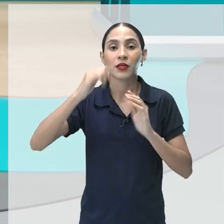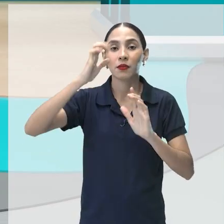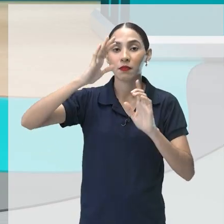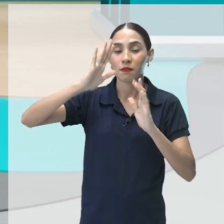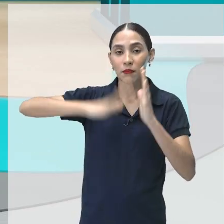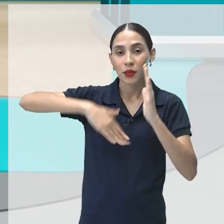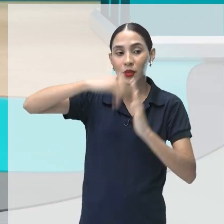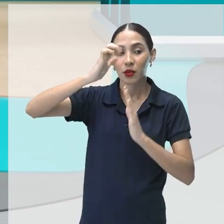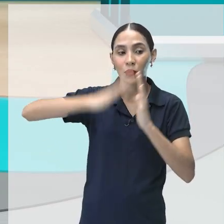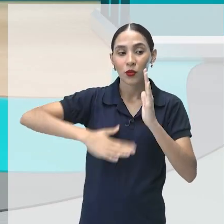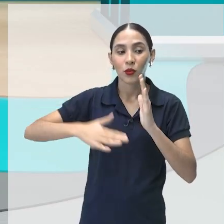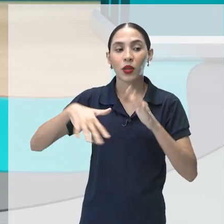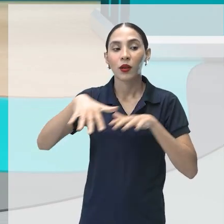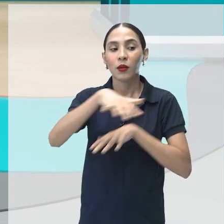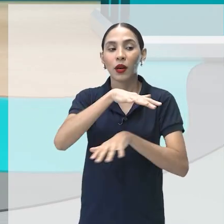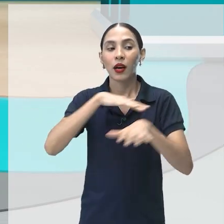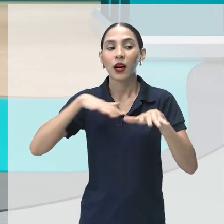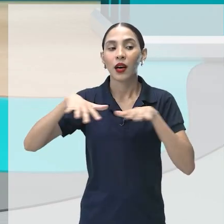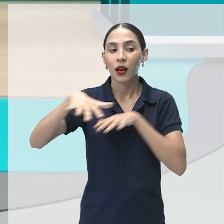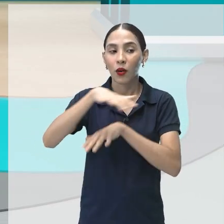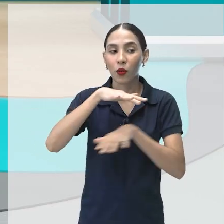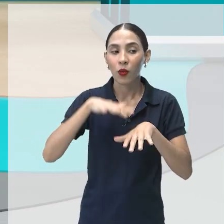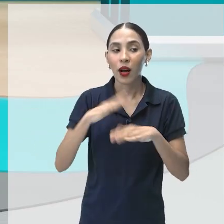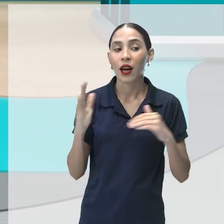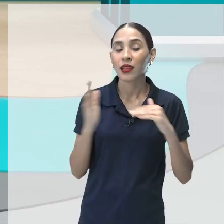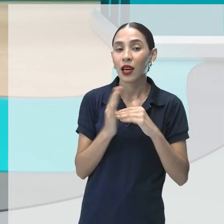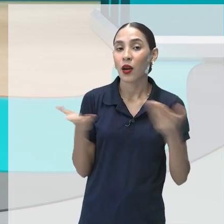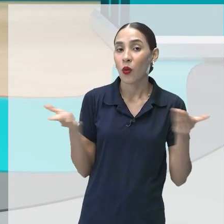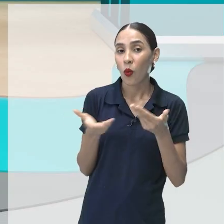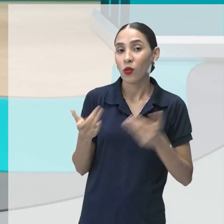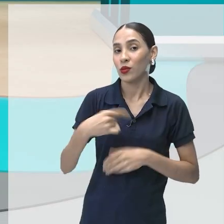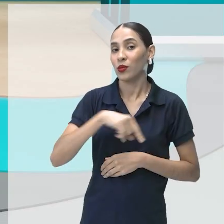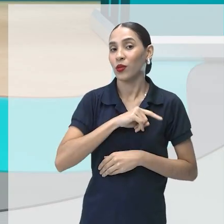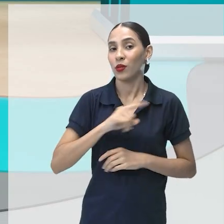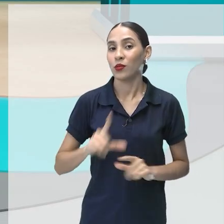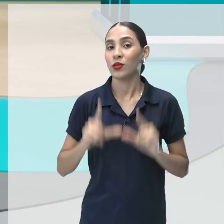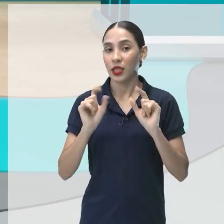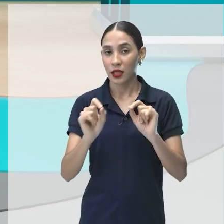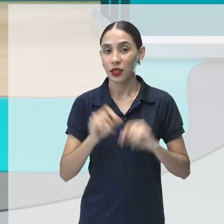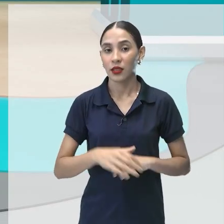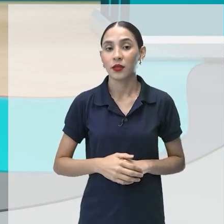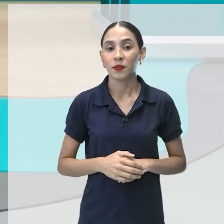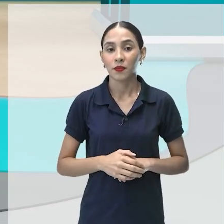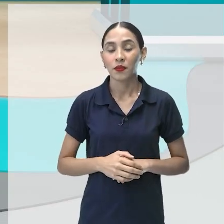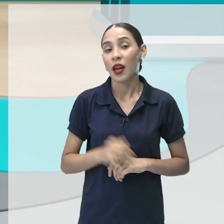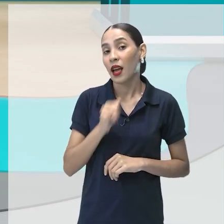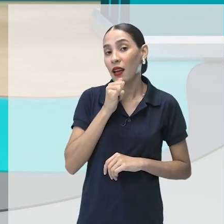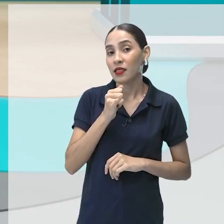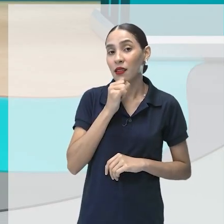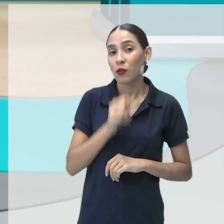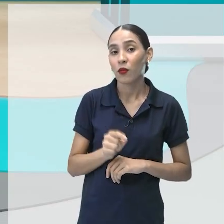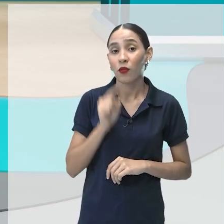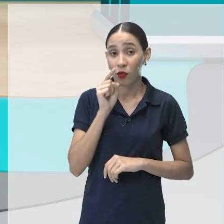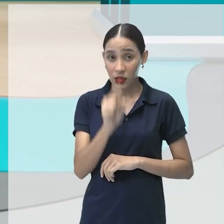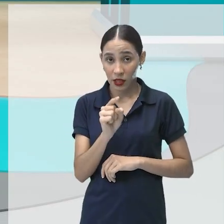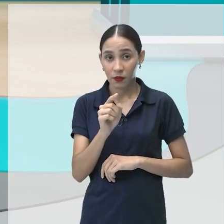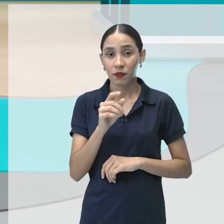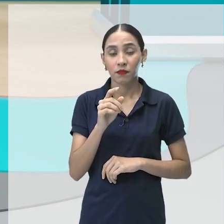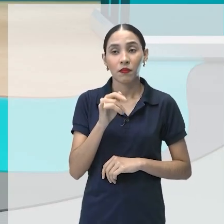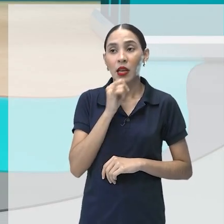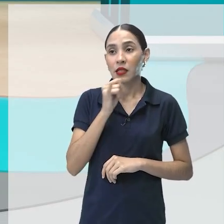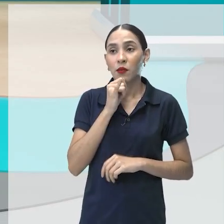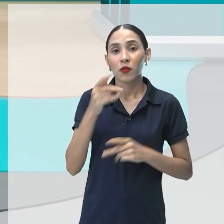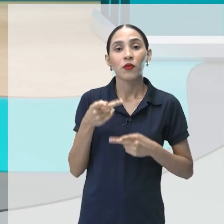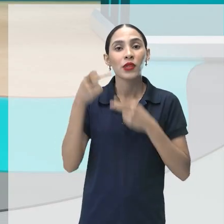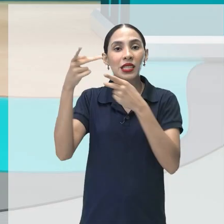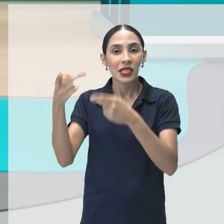pinturas. Então, até hoje mesmo, né, nós, quando por acaso vocês saem, por exemplo, e